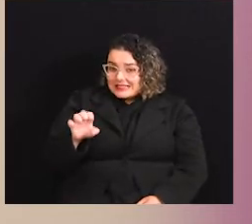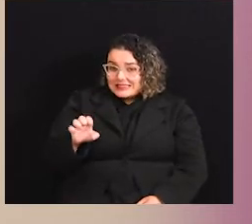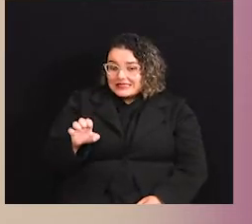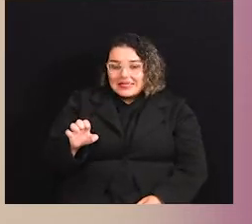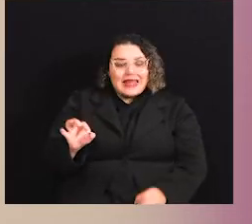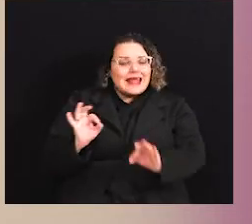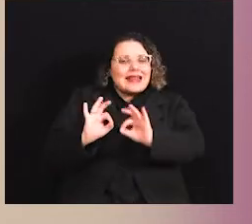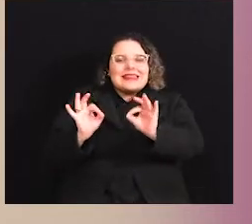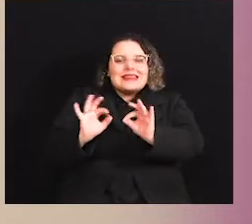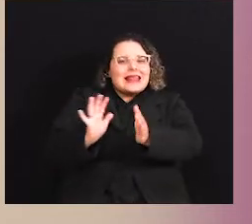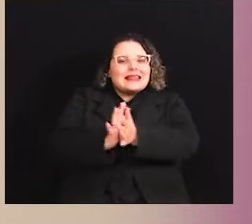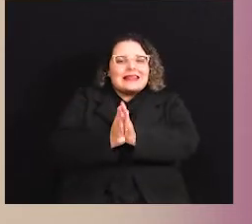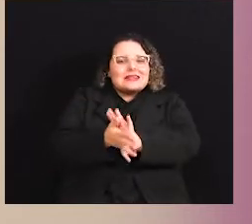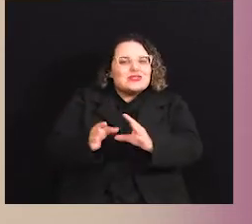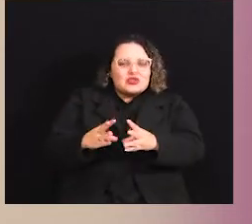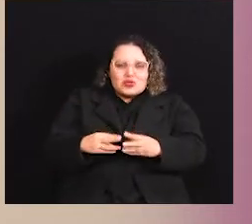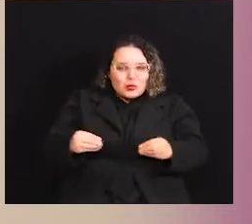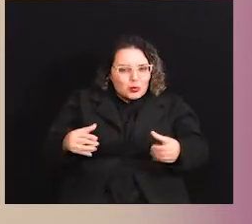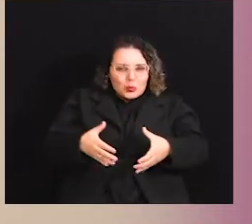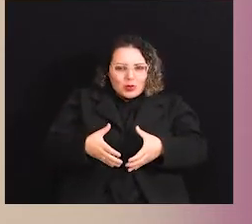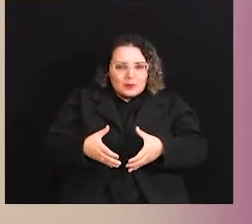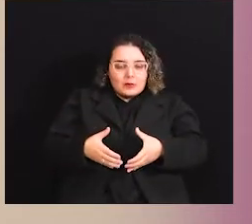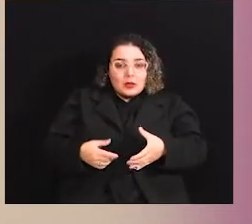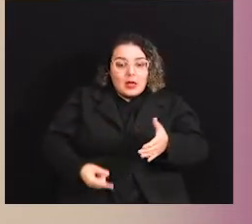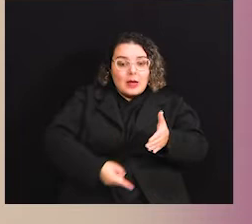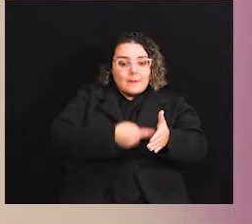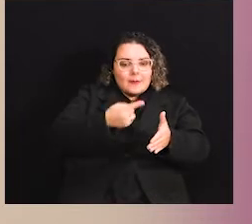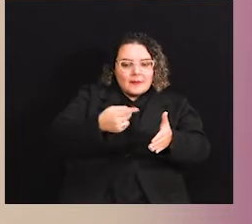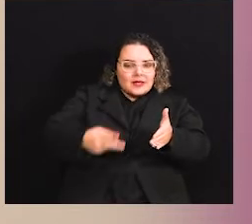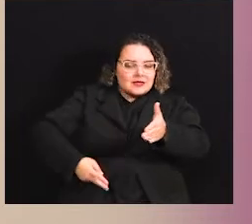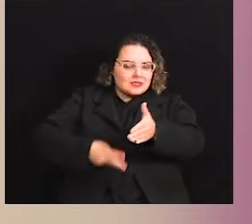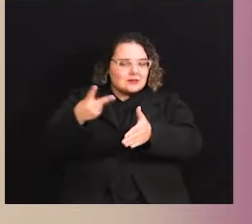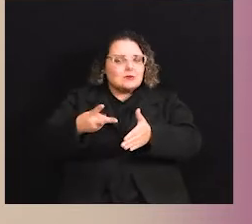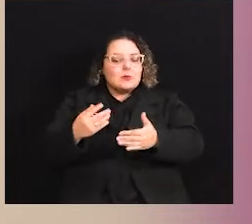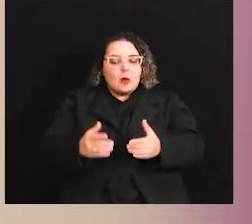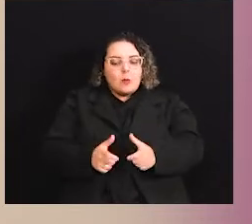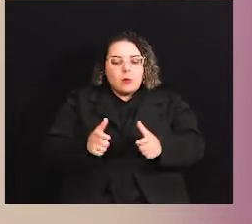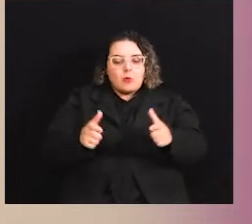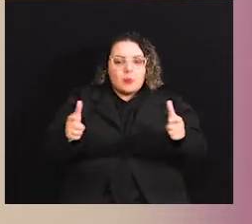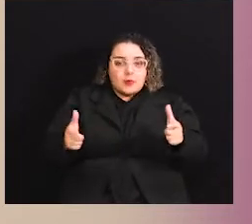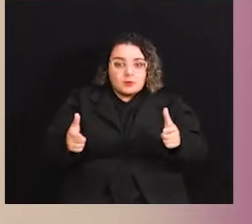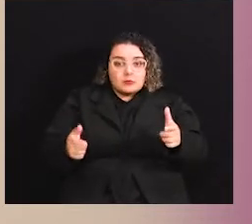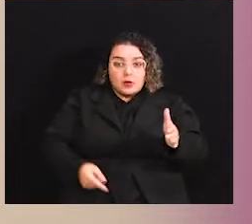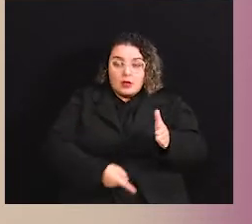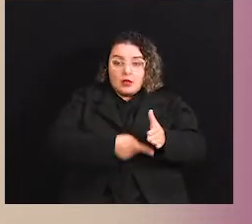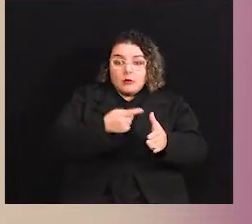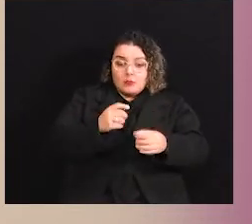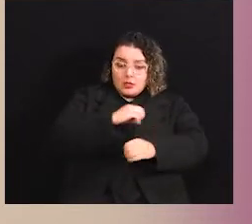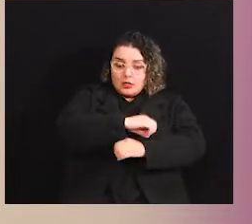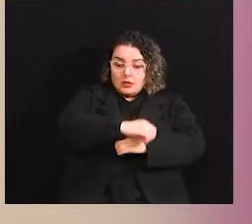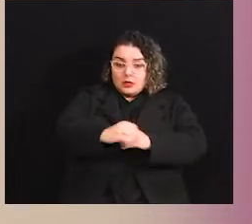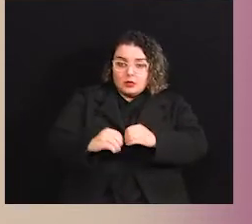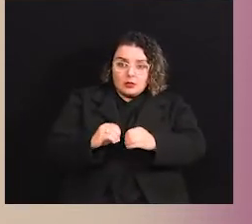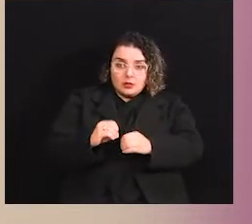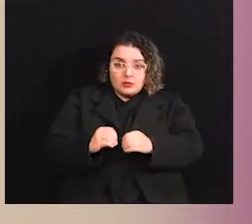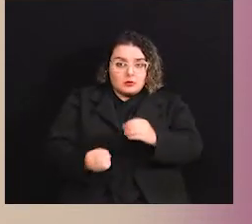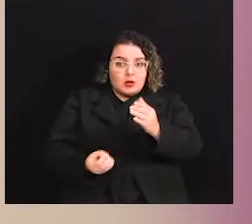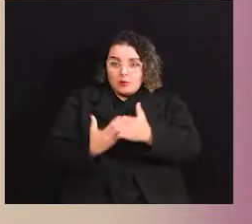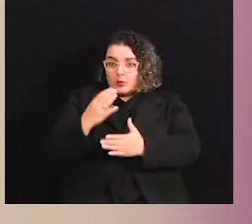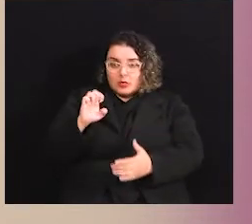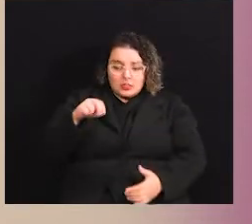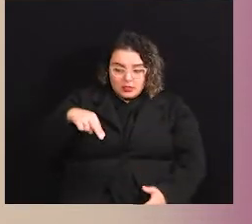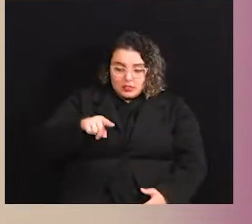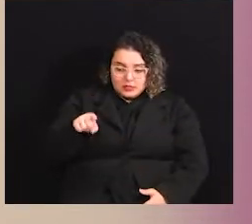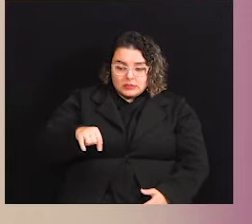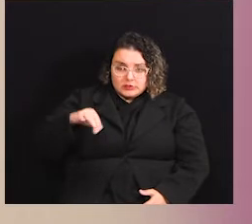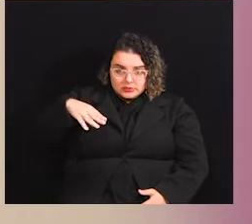formas. A primária e a secundária são evoluções aonde uma primária, a célula não produz a enzima,